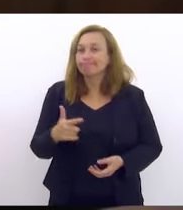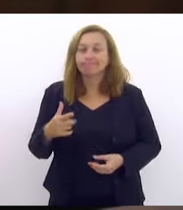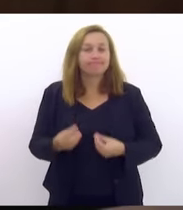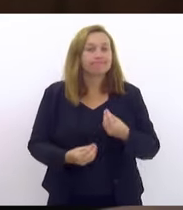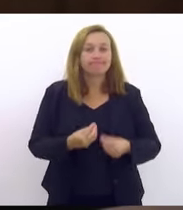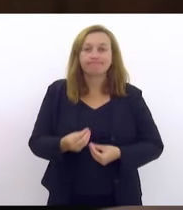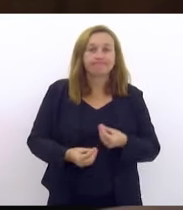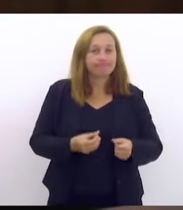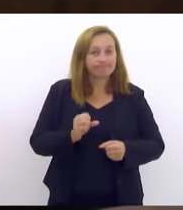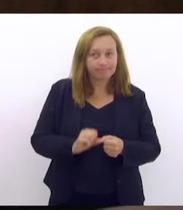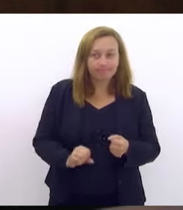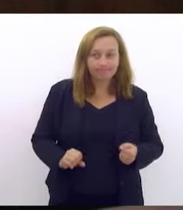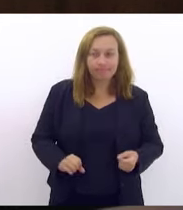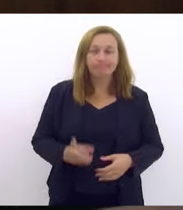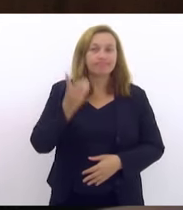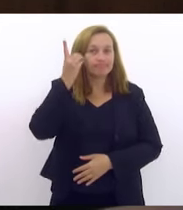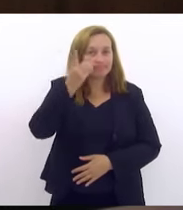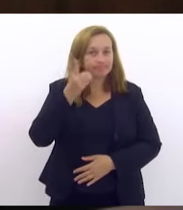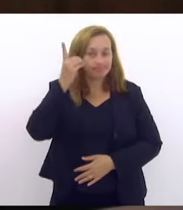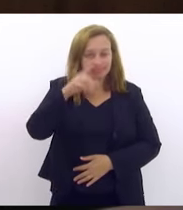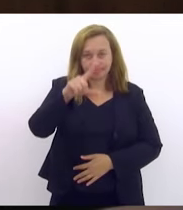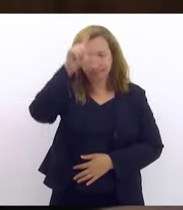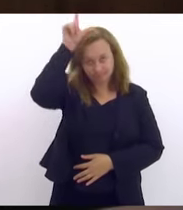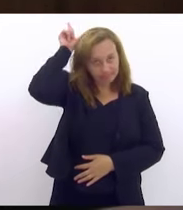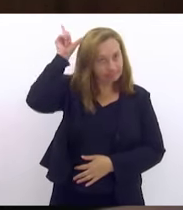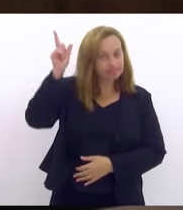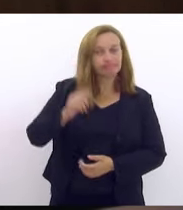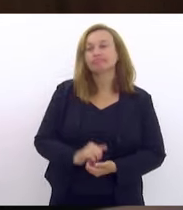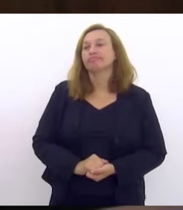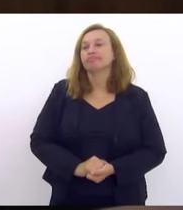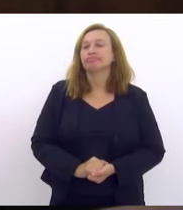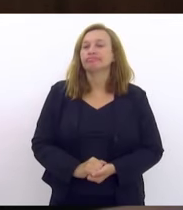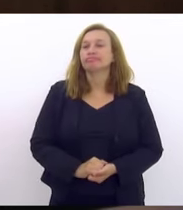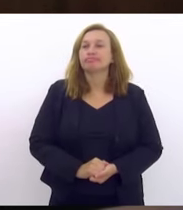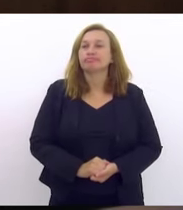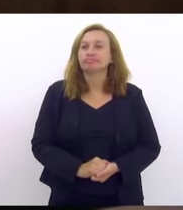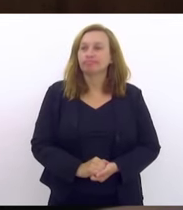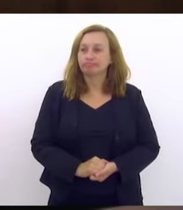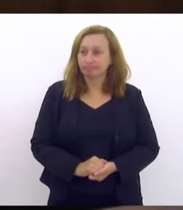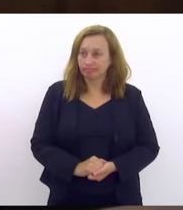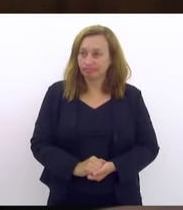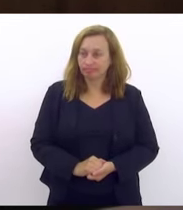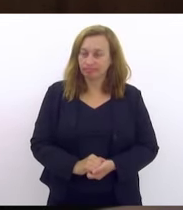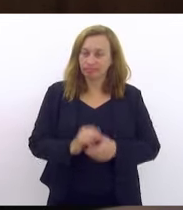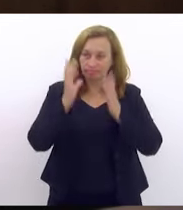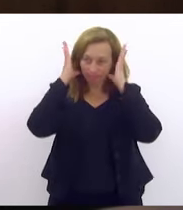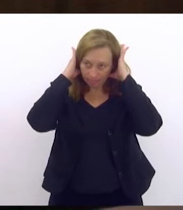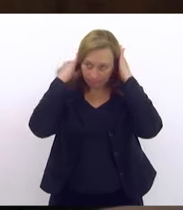para isso. O deputado Luiz Paulo, ele foi